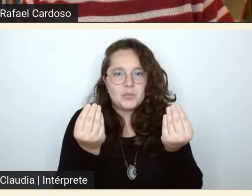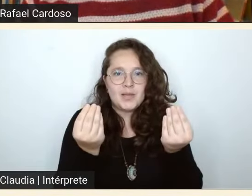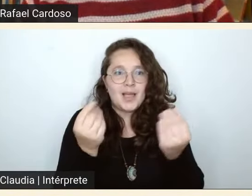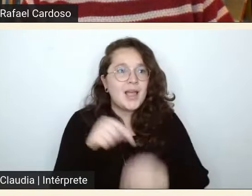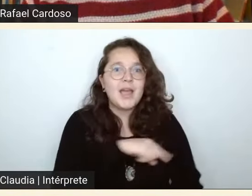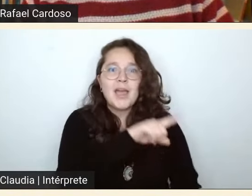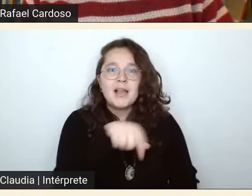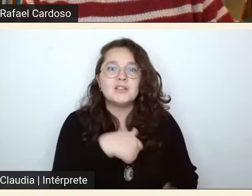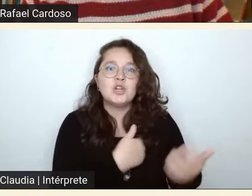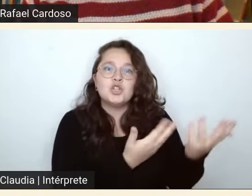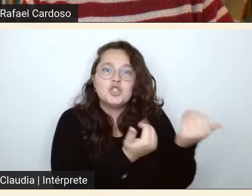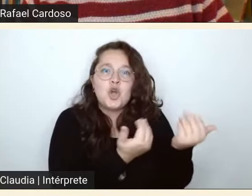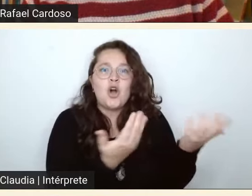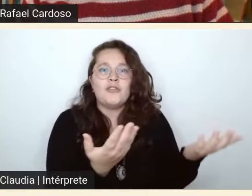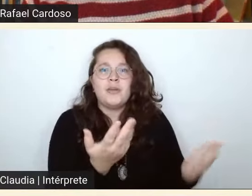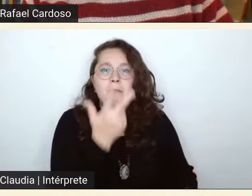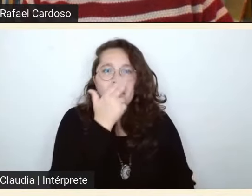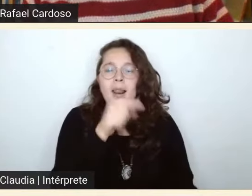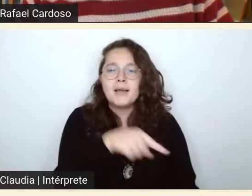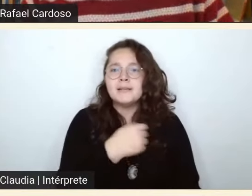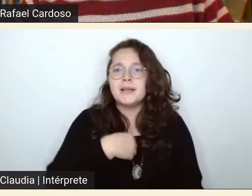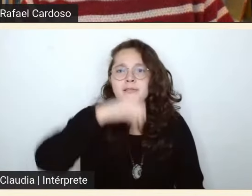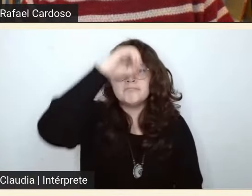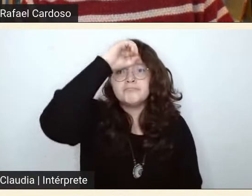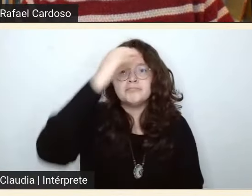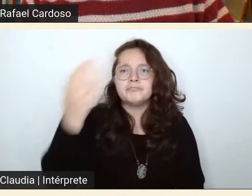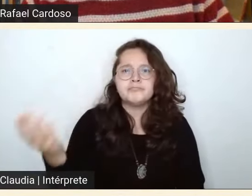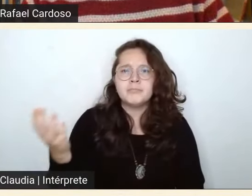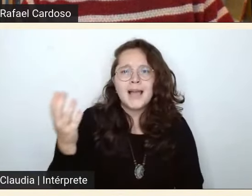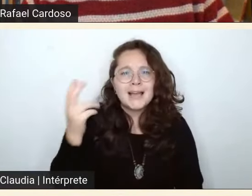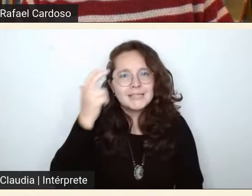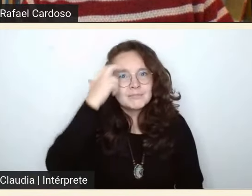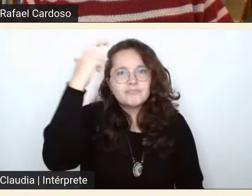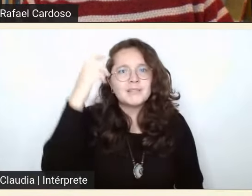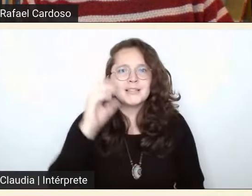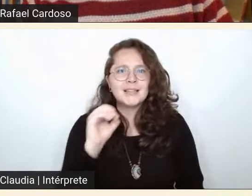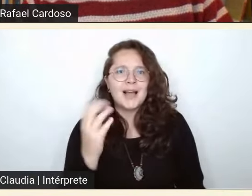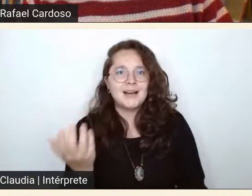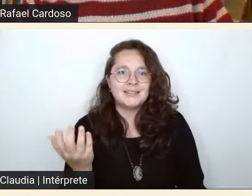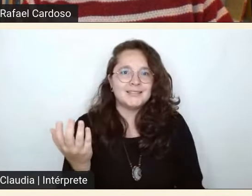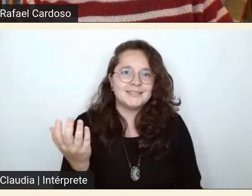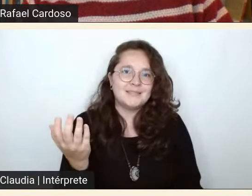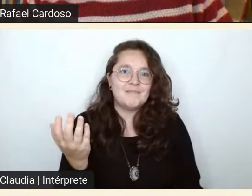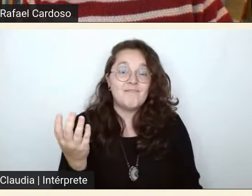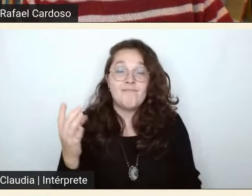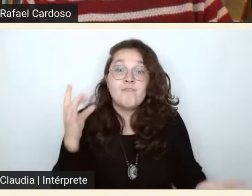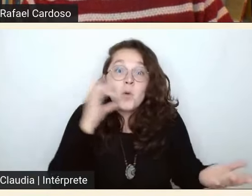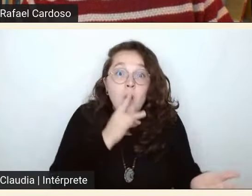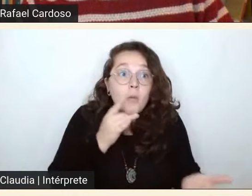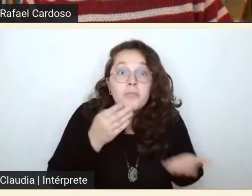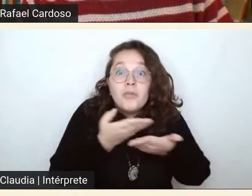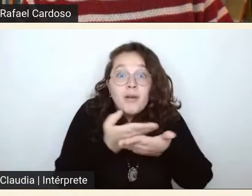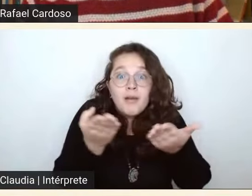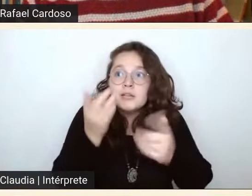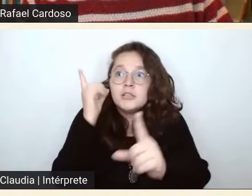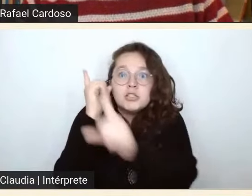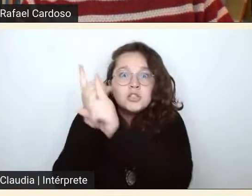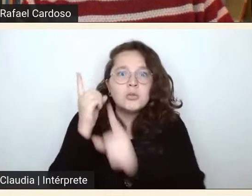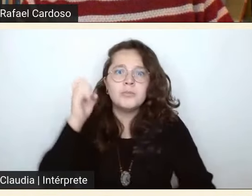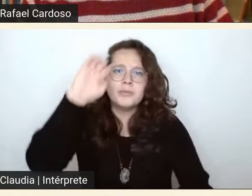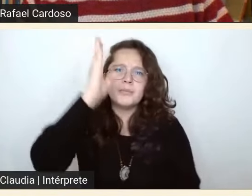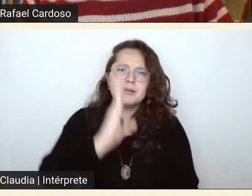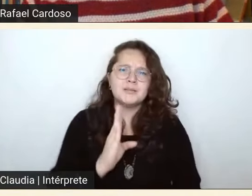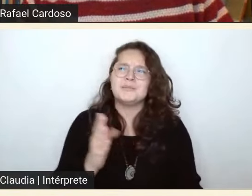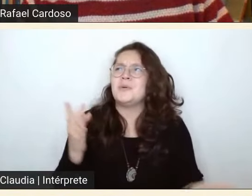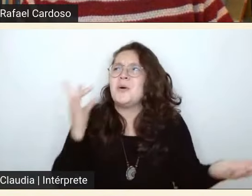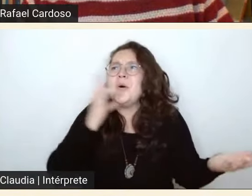jovens e muito ingênuas para falarem uma bobagem dessas. É óbvio que elas não descobriram o Brasil do mesmo modo que Cabral